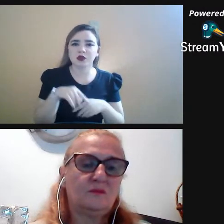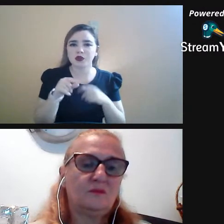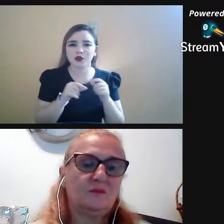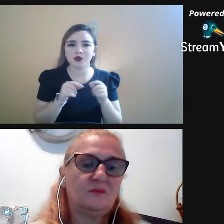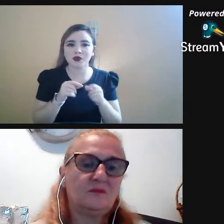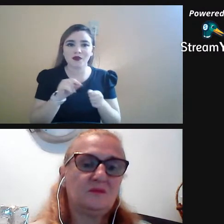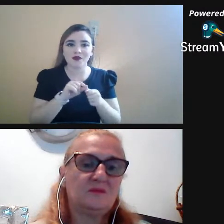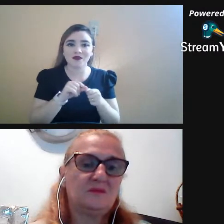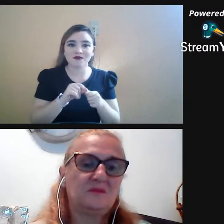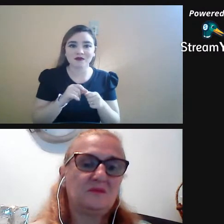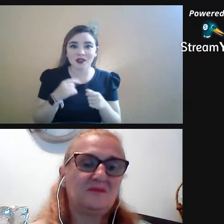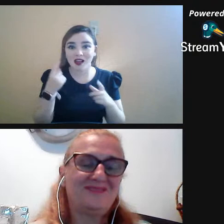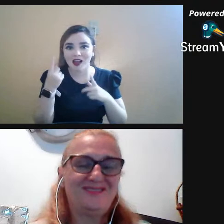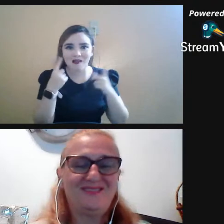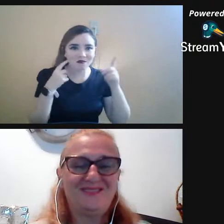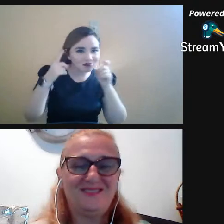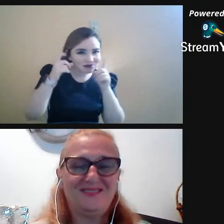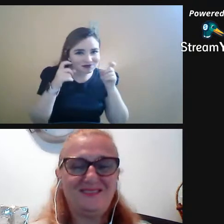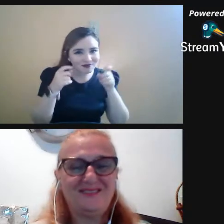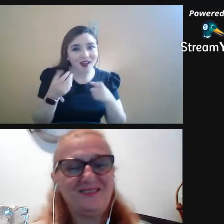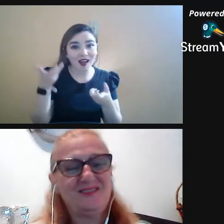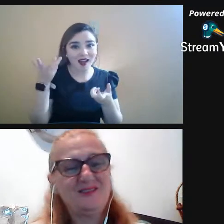assim de quem queria falar.